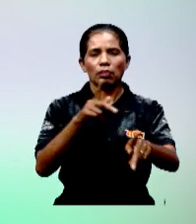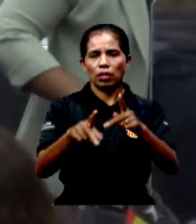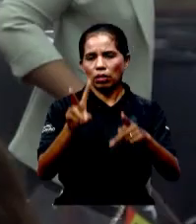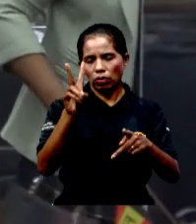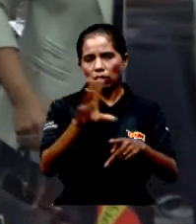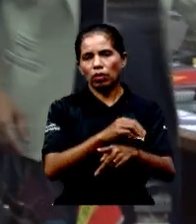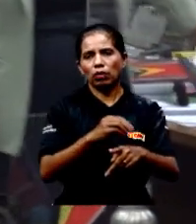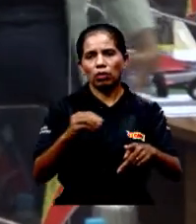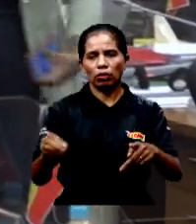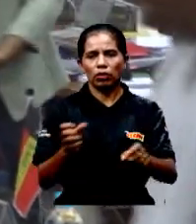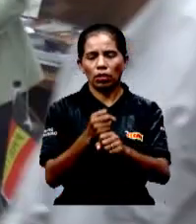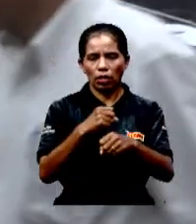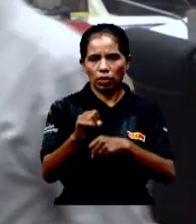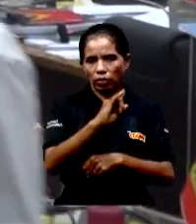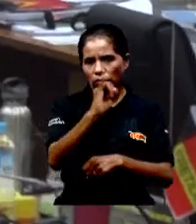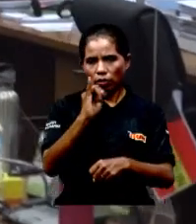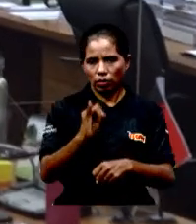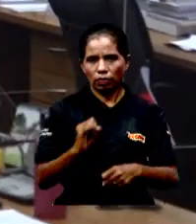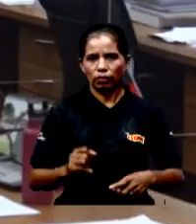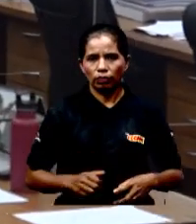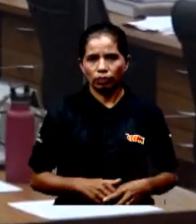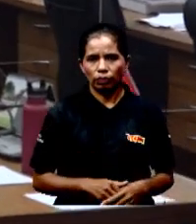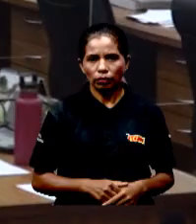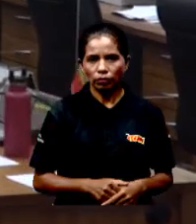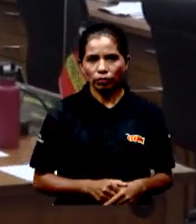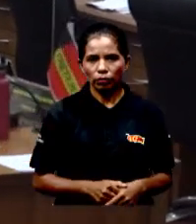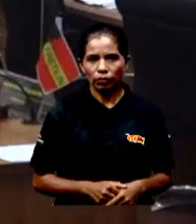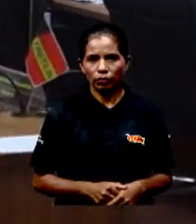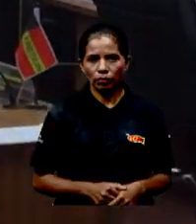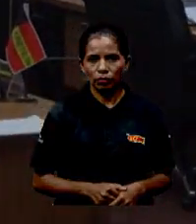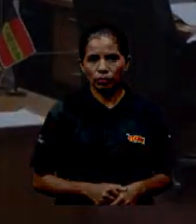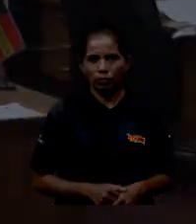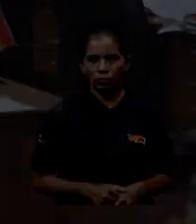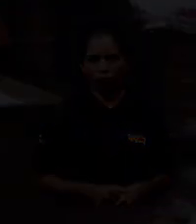onde halo identificação. João Carlos Agostinho da Costa, Gemen.